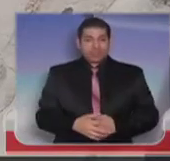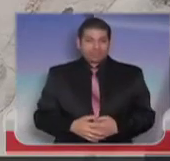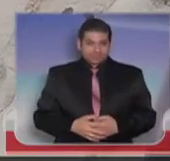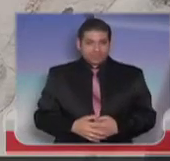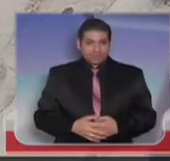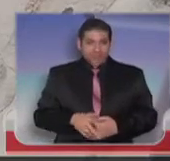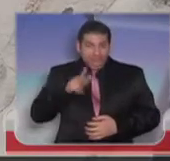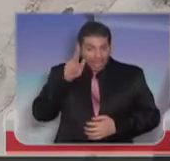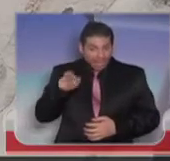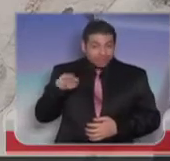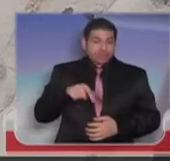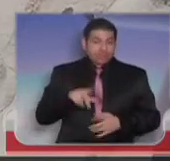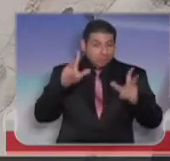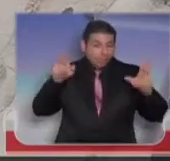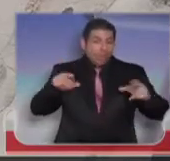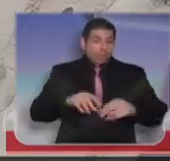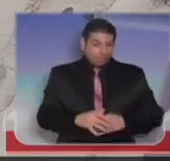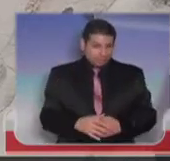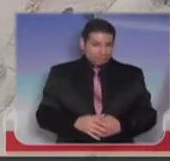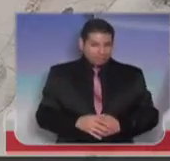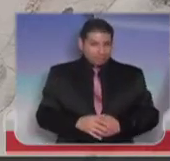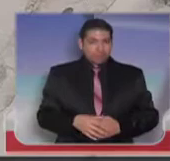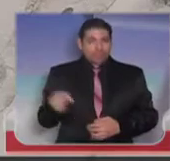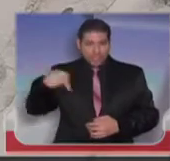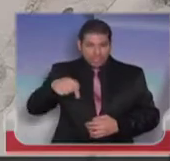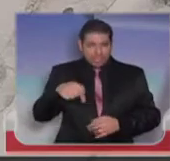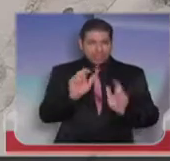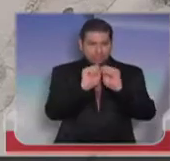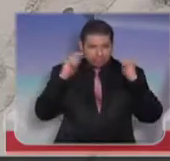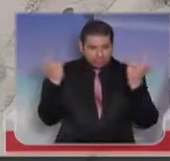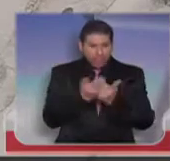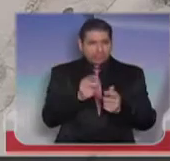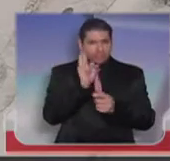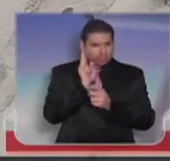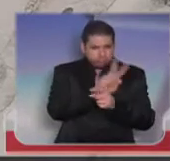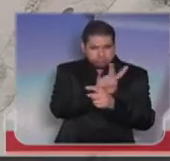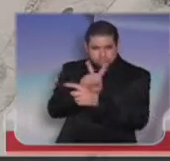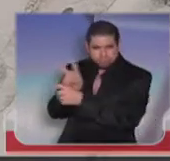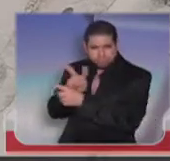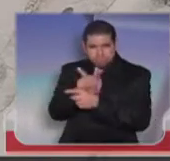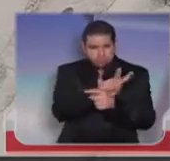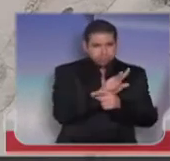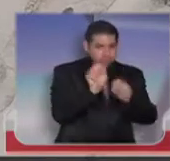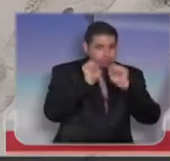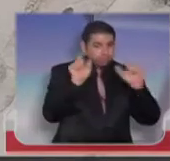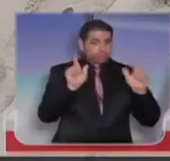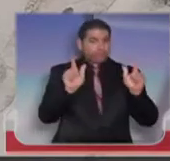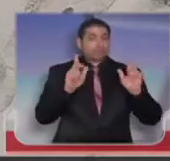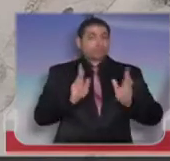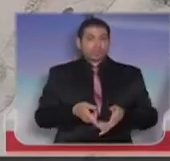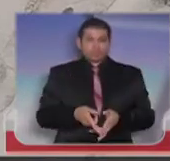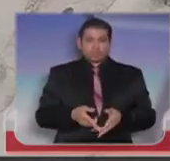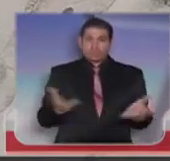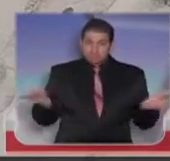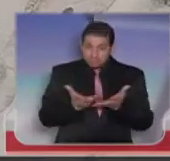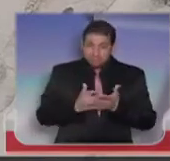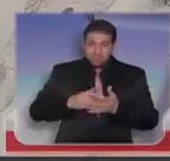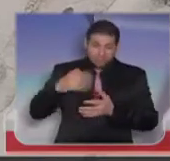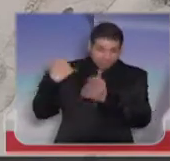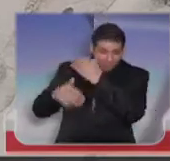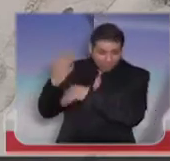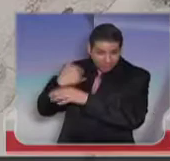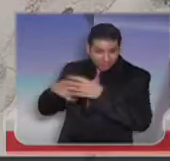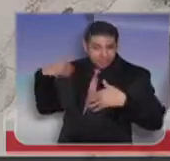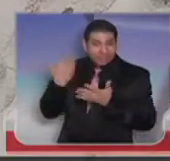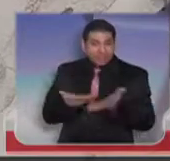Isso é atentado à democracia. Mas nós aqui nessa casa estamos vigilantes e atentos a isso. E isso continua até hoje. Eu estava